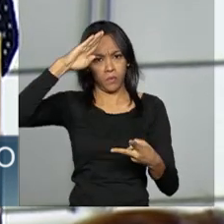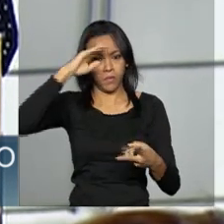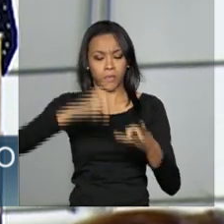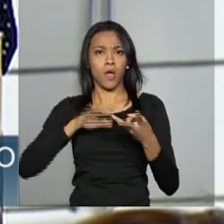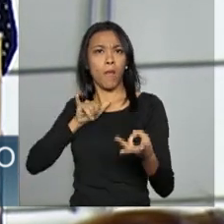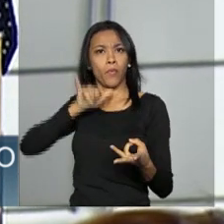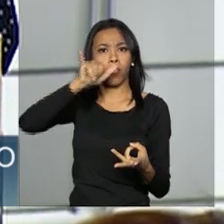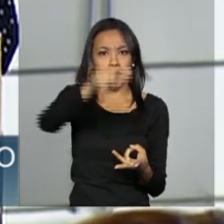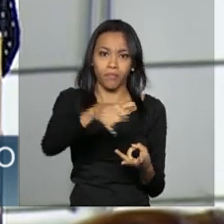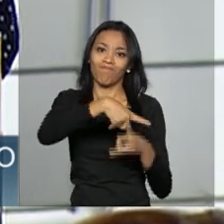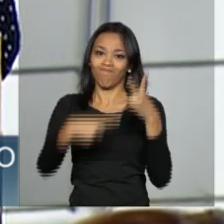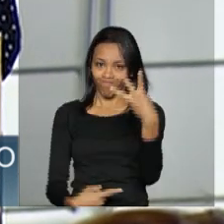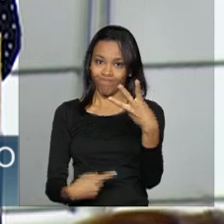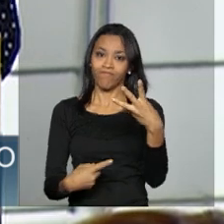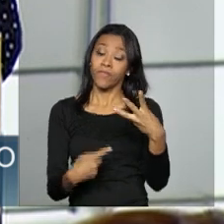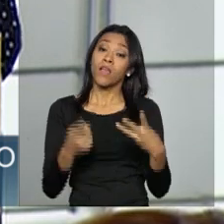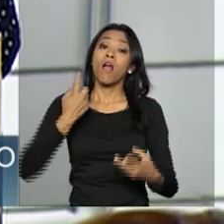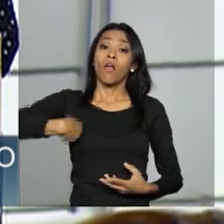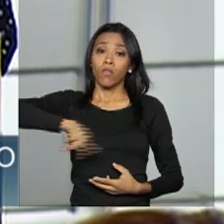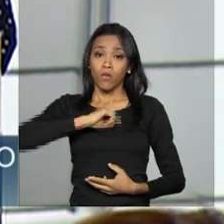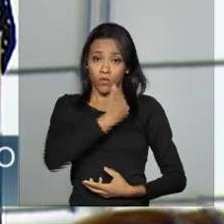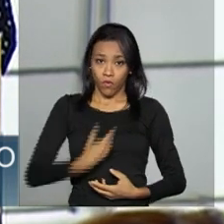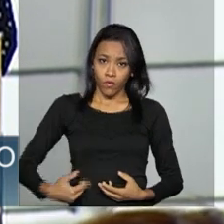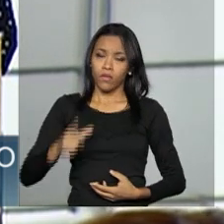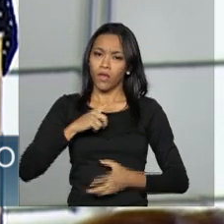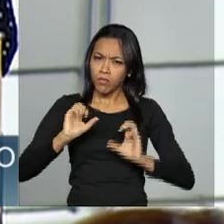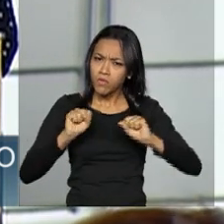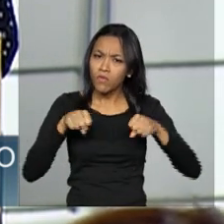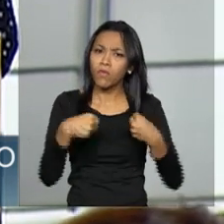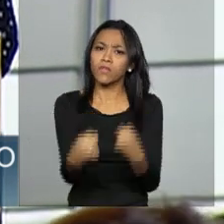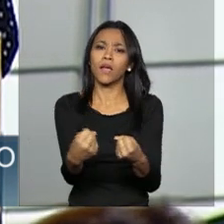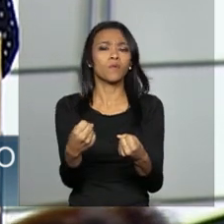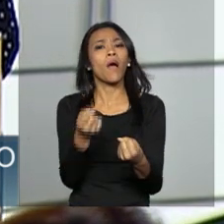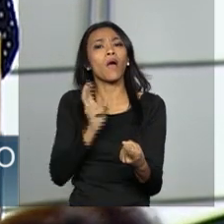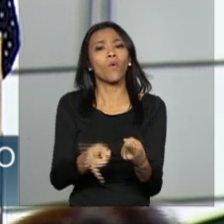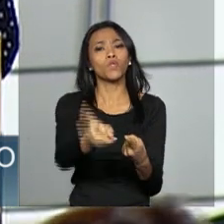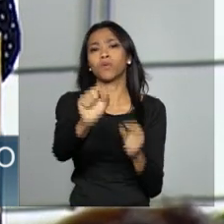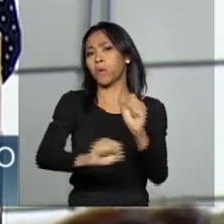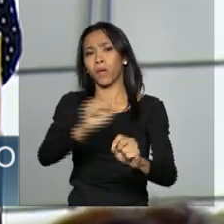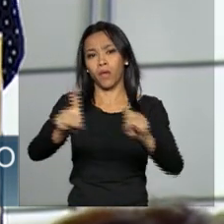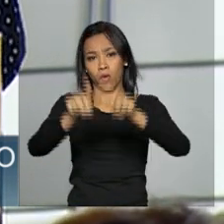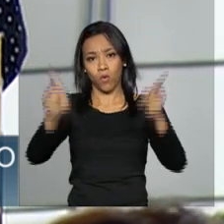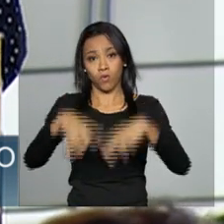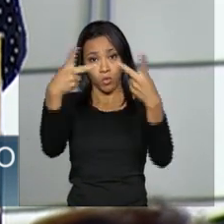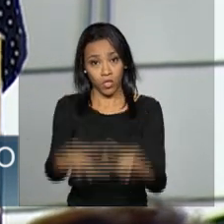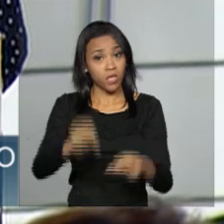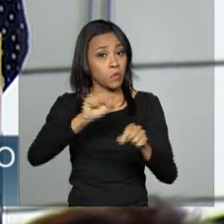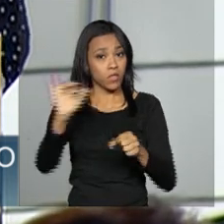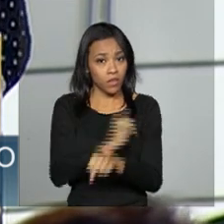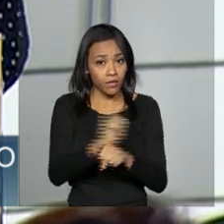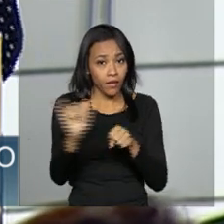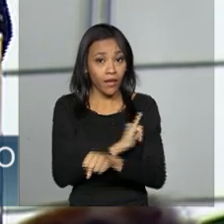estamos atravessando, temos nos esforçado para dar sequência aos projetos estratégicos das Forças